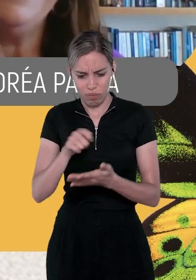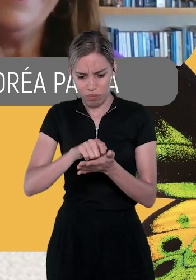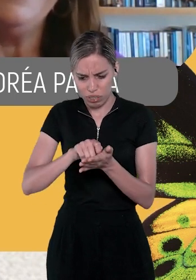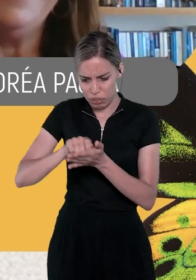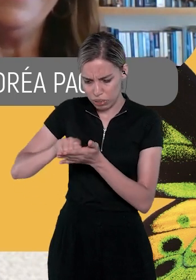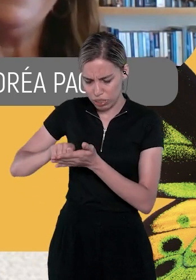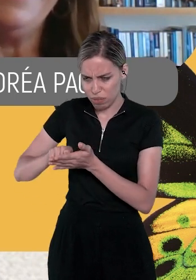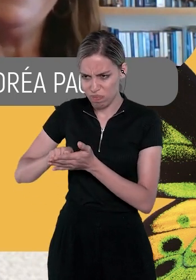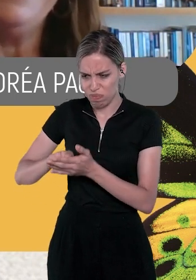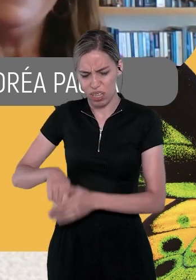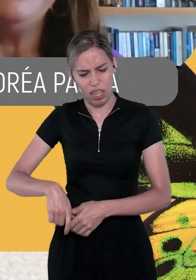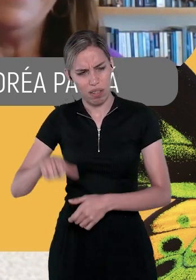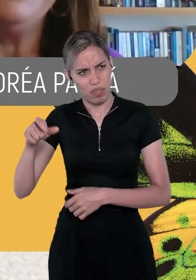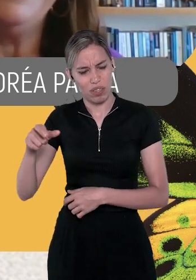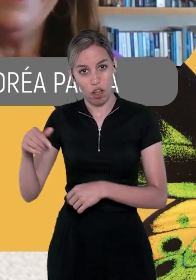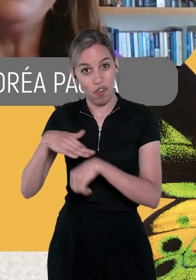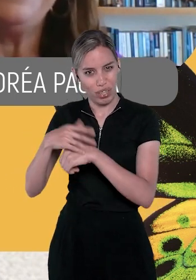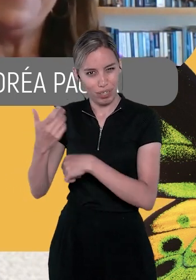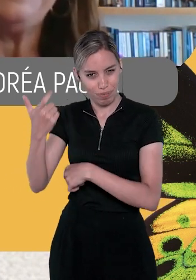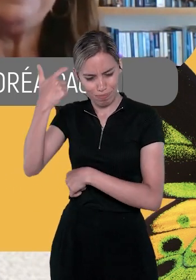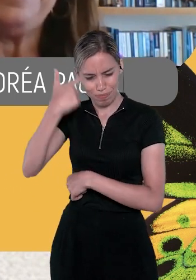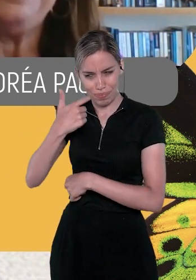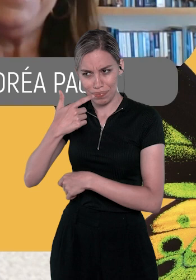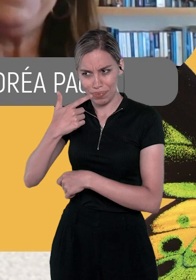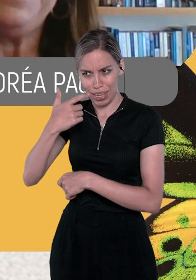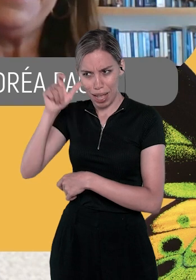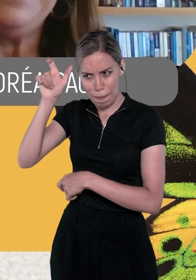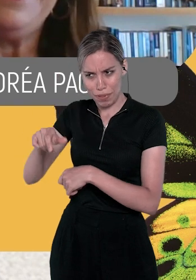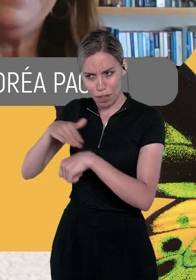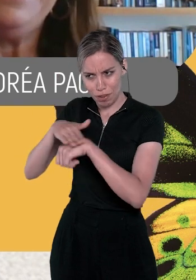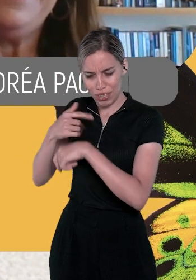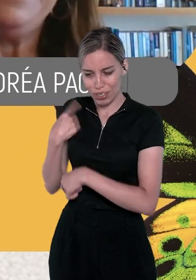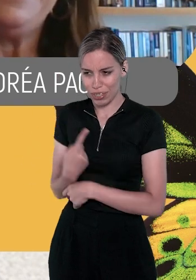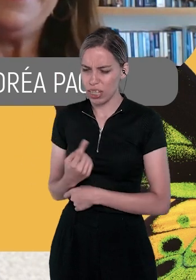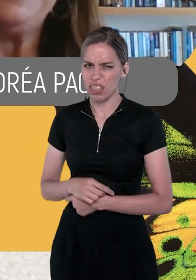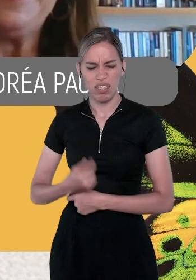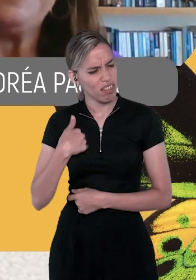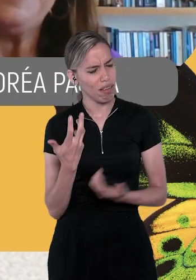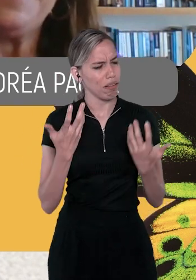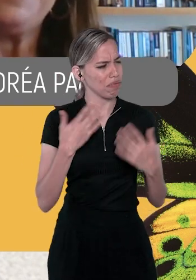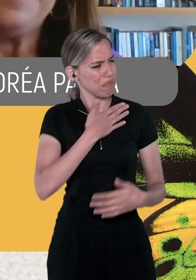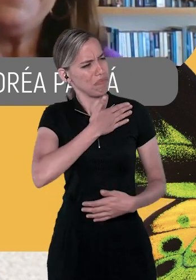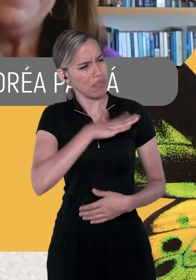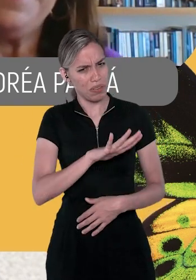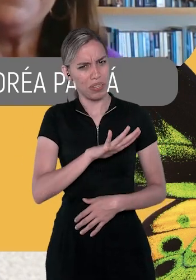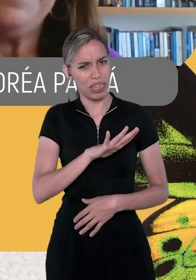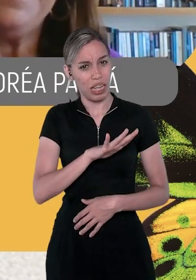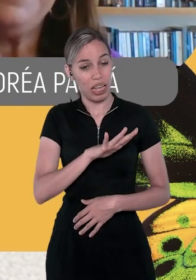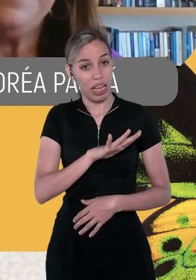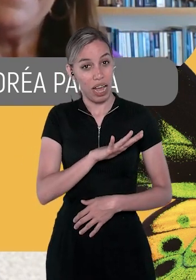para. Não, eu não vou por aí, eu vou por aqui. E aí, ou você cede ou você empaca e não escreve mais o livro,